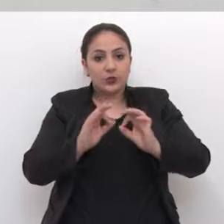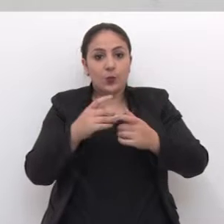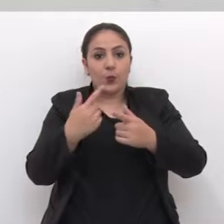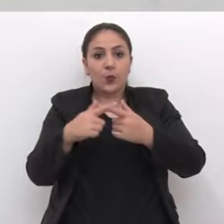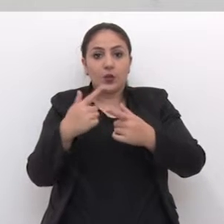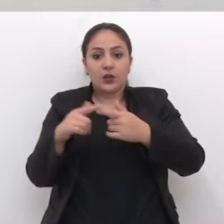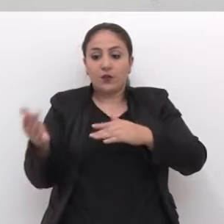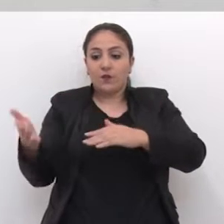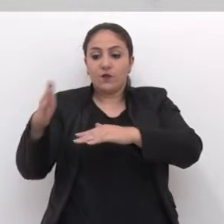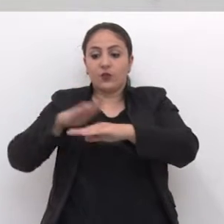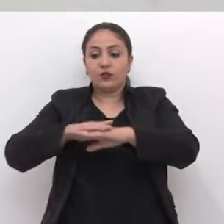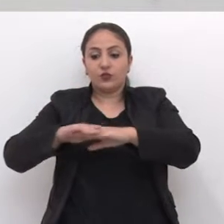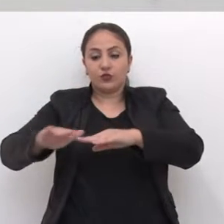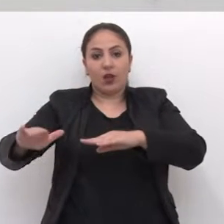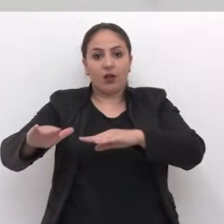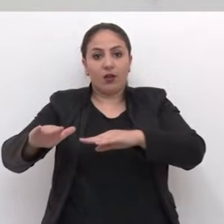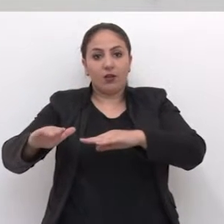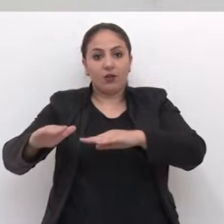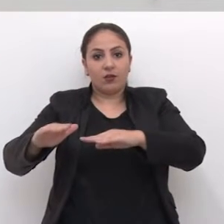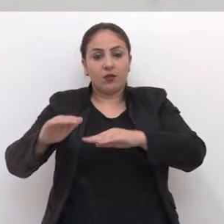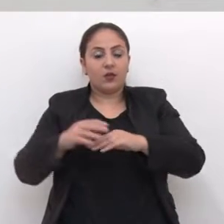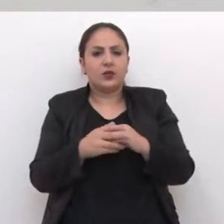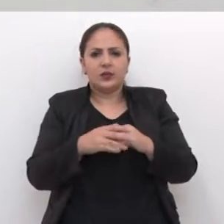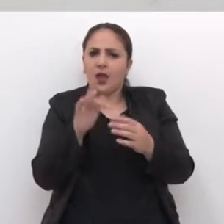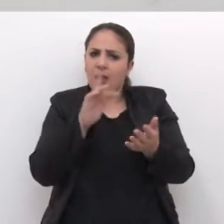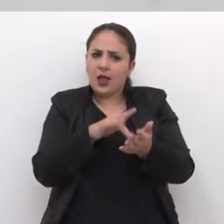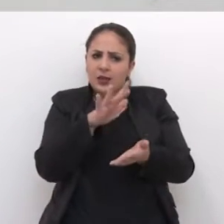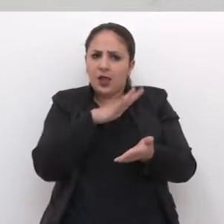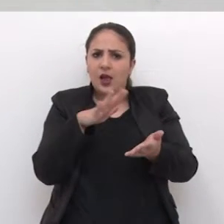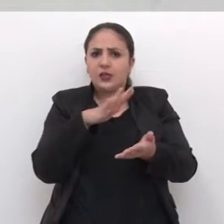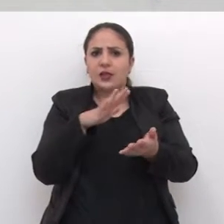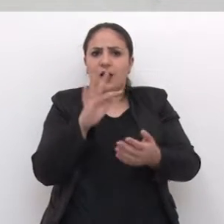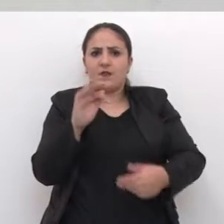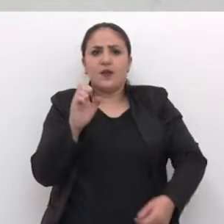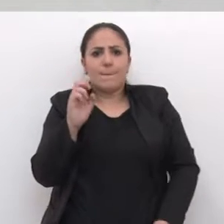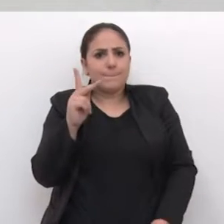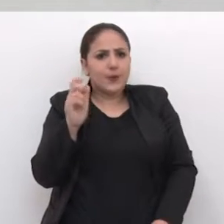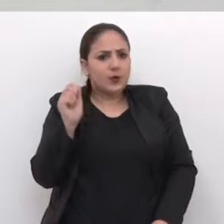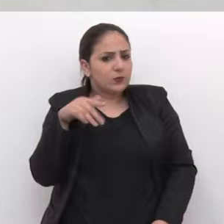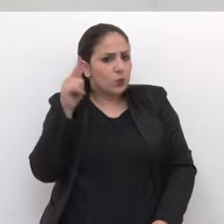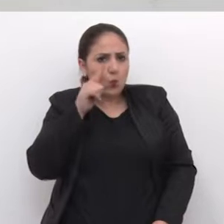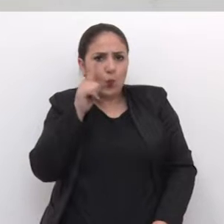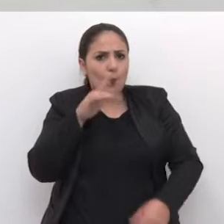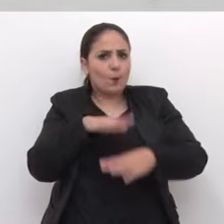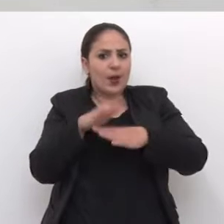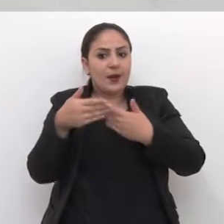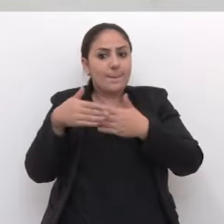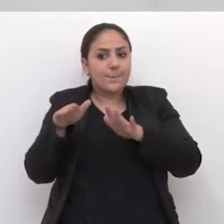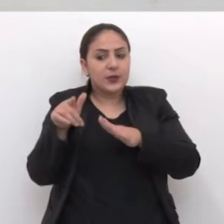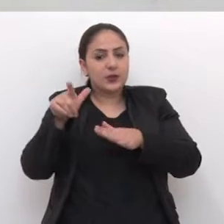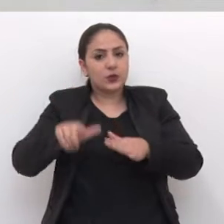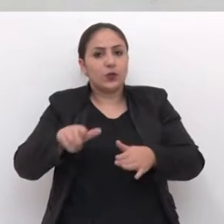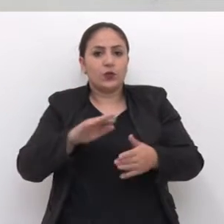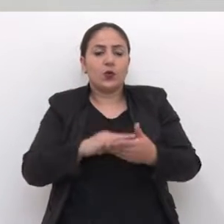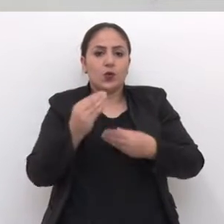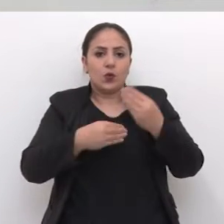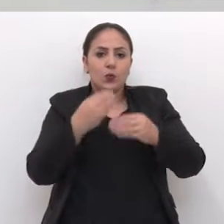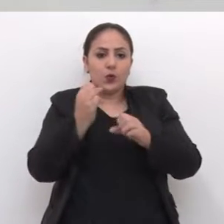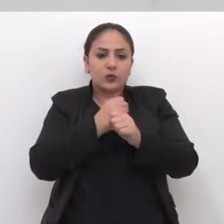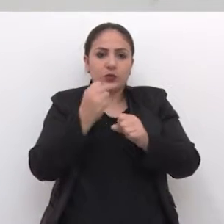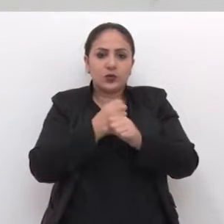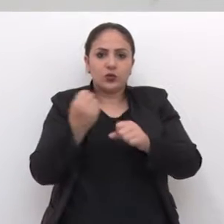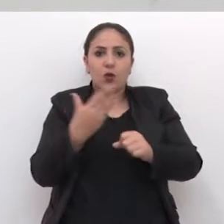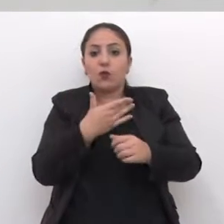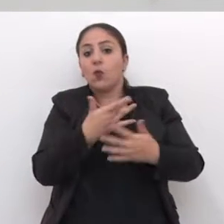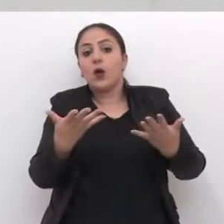do poço eles vão fechar o poço. E na realidade, a FEPAM não vai mais abrir poço, não consegue mais abrir poço. E como estão fazendo uma construção nova ali,